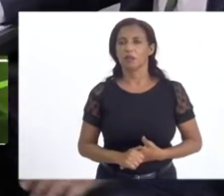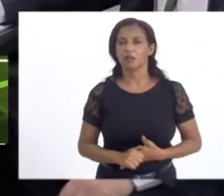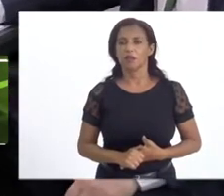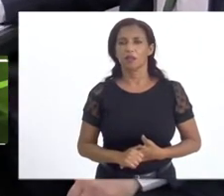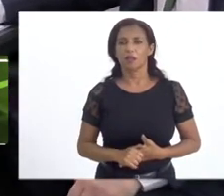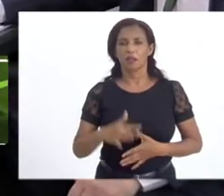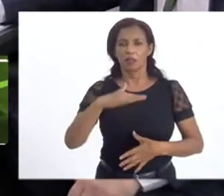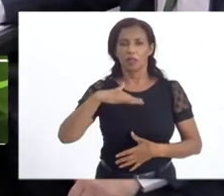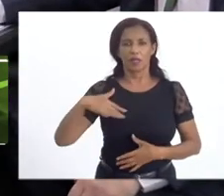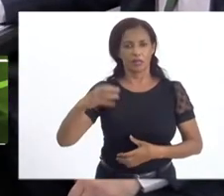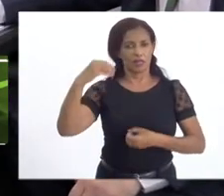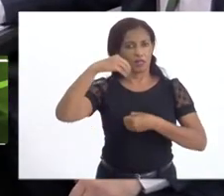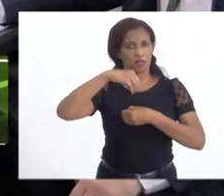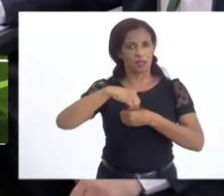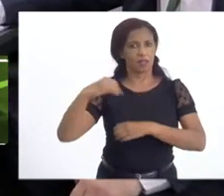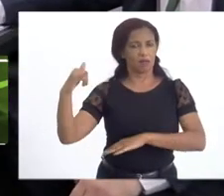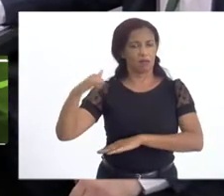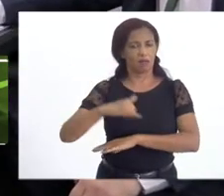aeroporto.